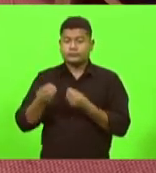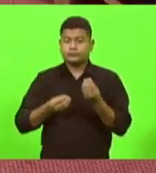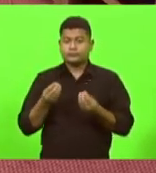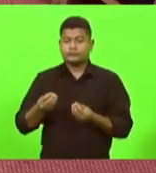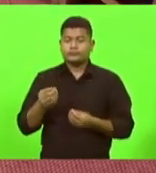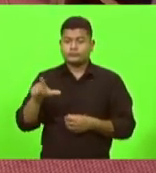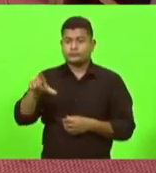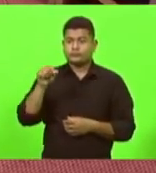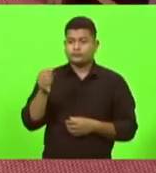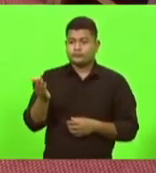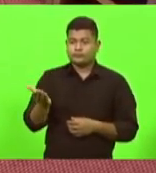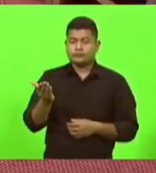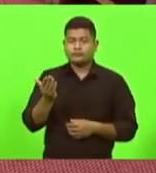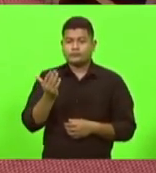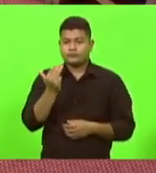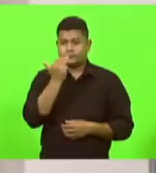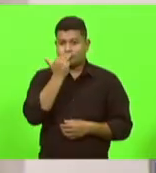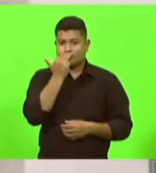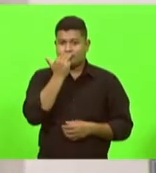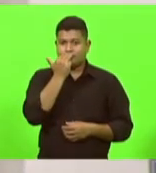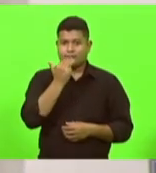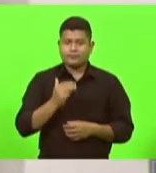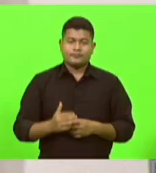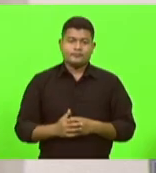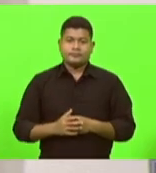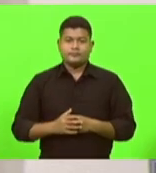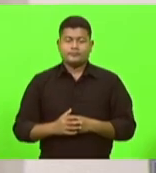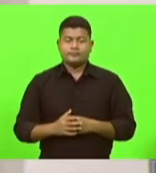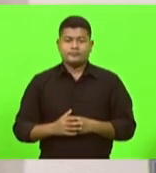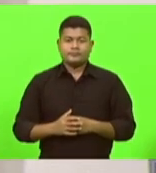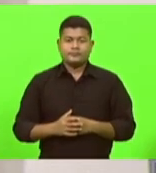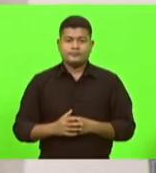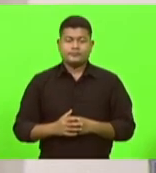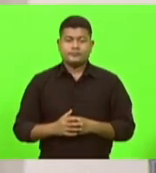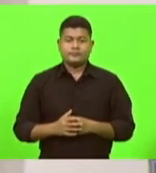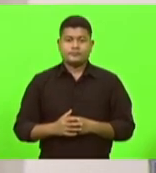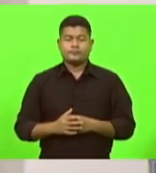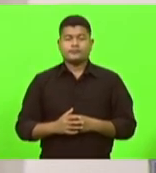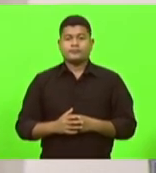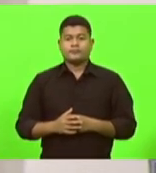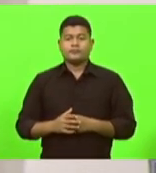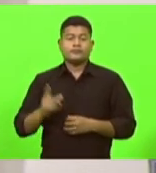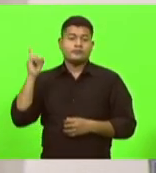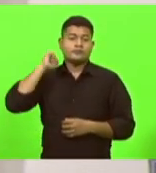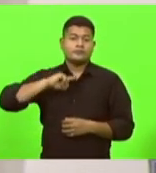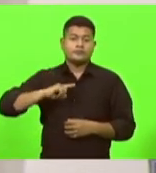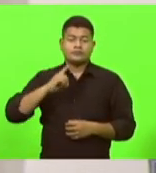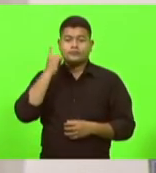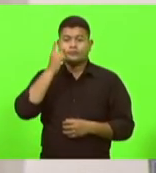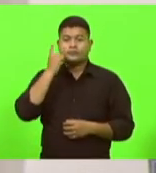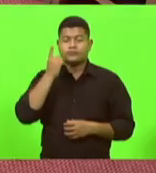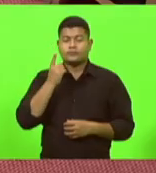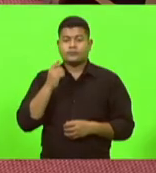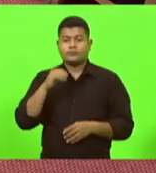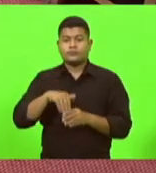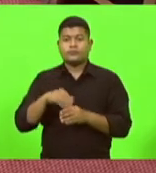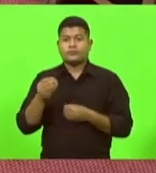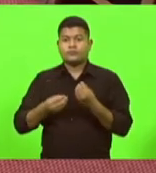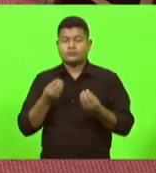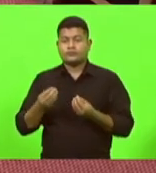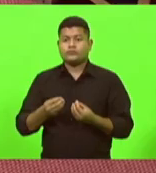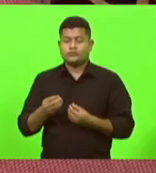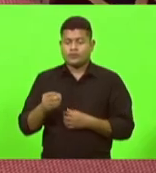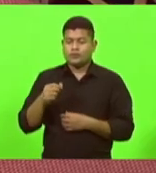irmão em Cristo. Obrigado, deputado. Como vota o deputado Silvio Drevec? Meu voto é sim para